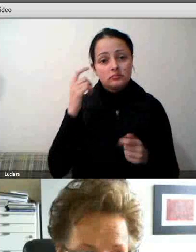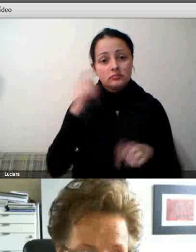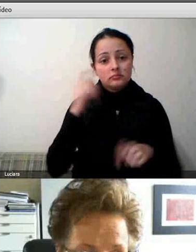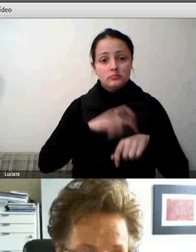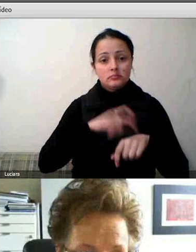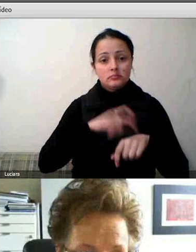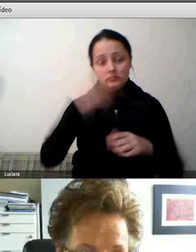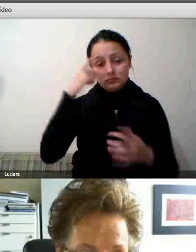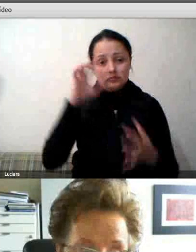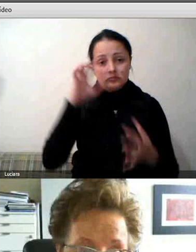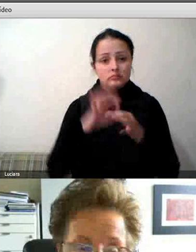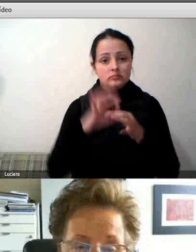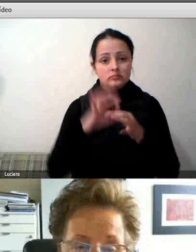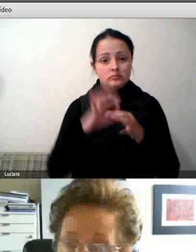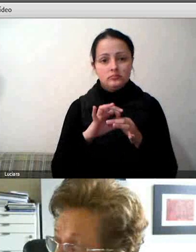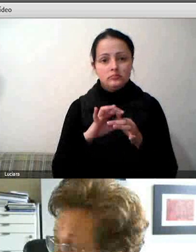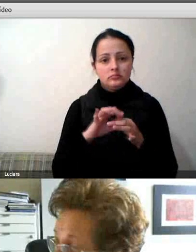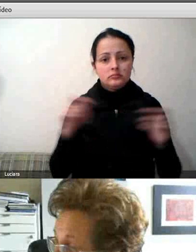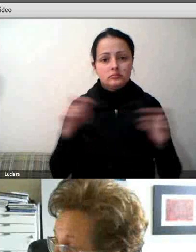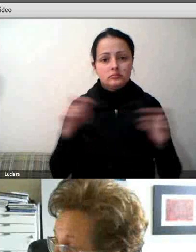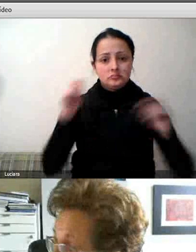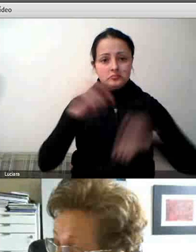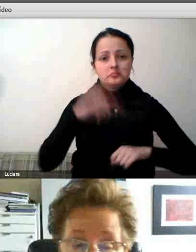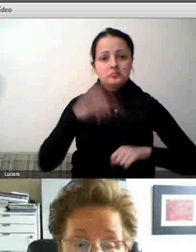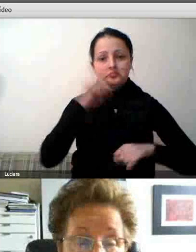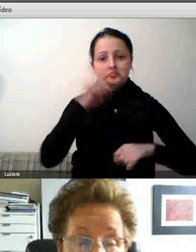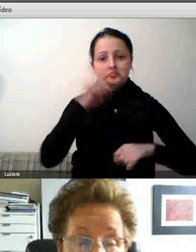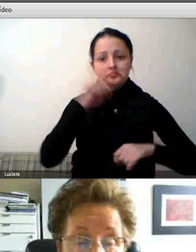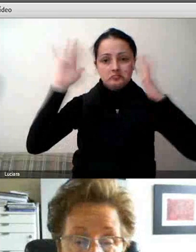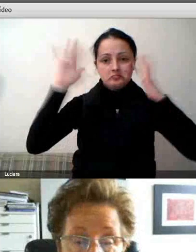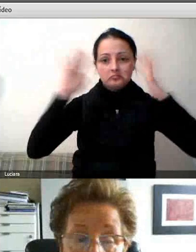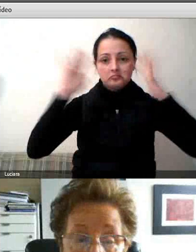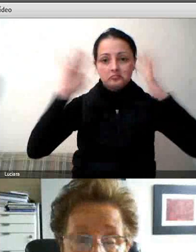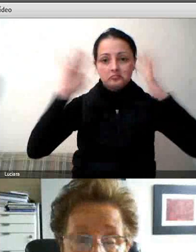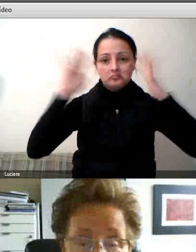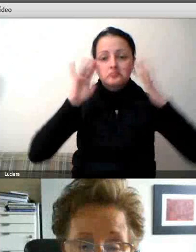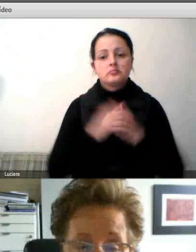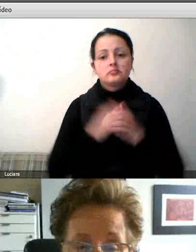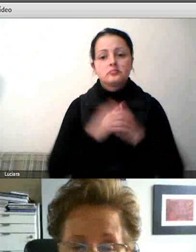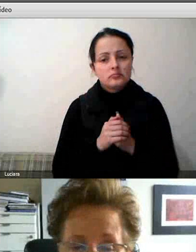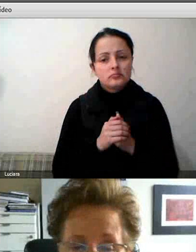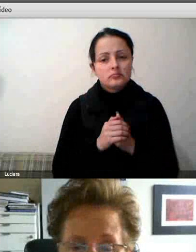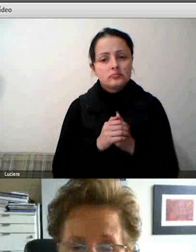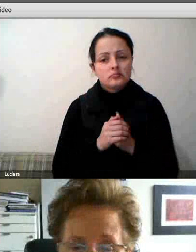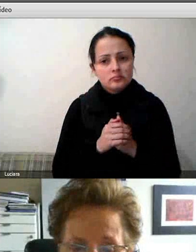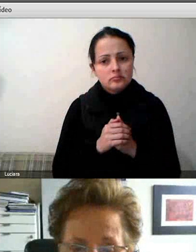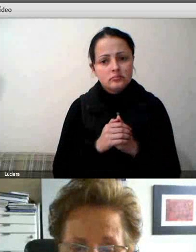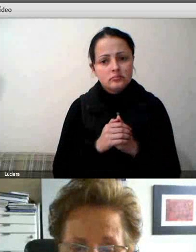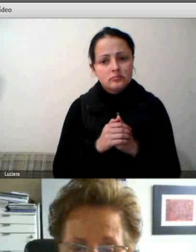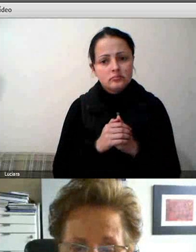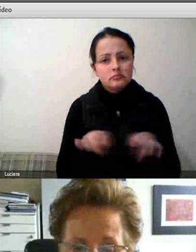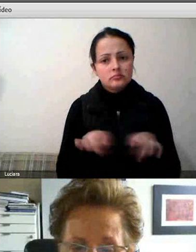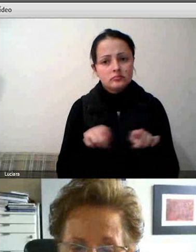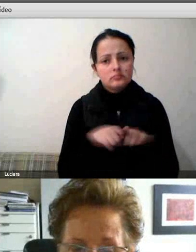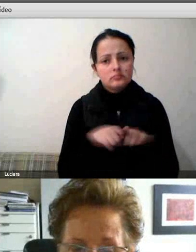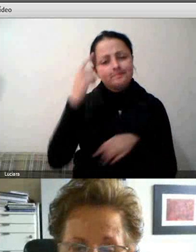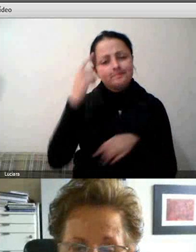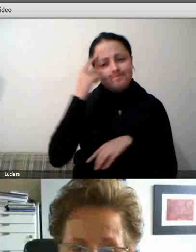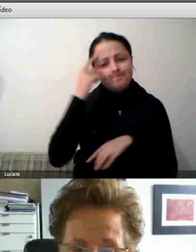essa. O que ela diz, não é? Bom, toda construção cognitiva envolve